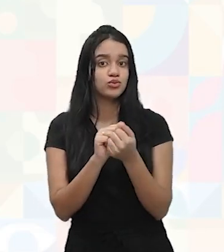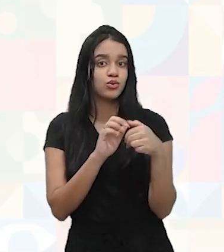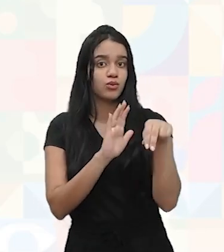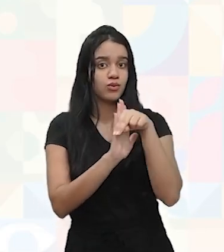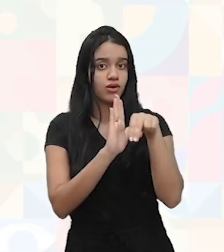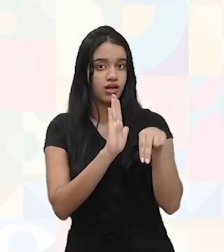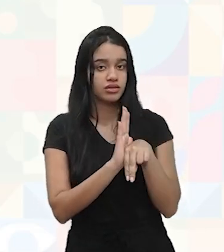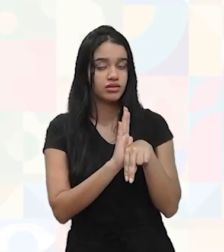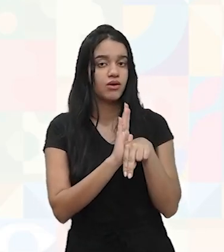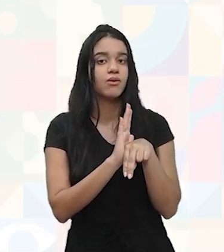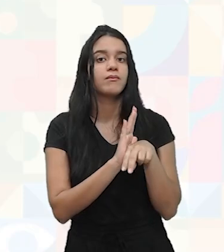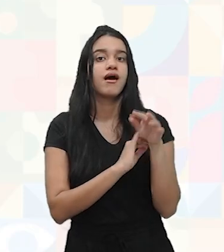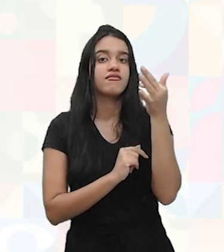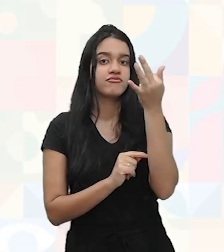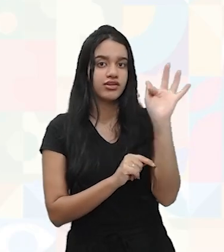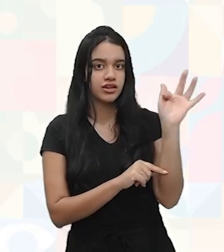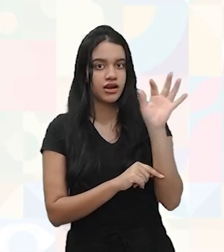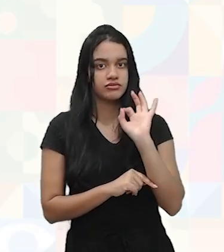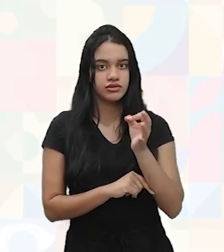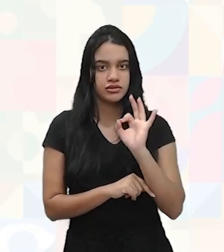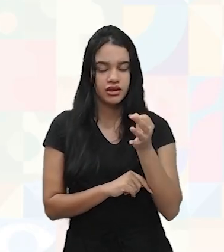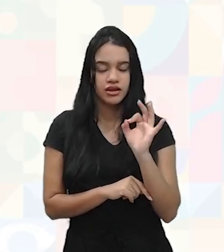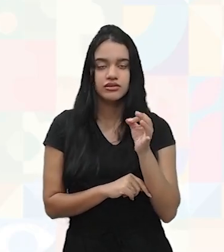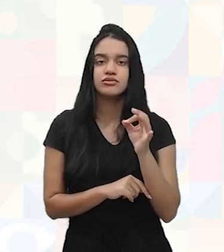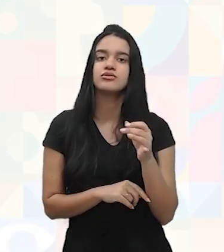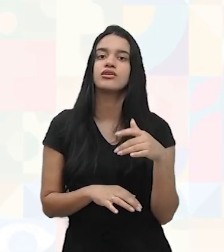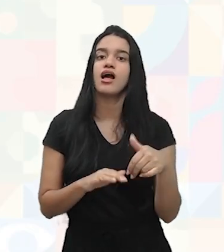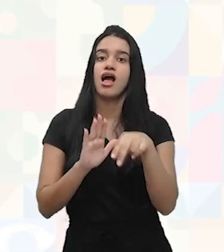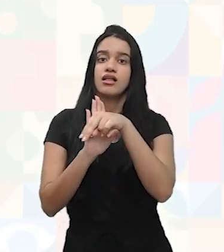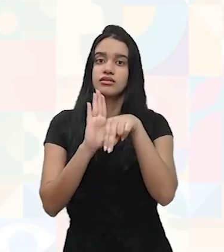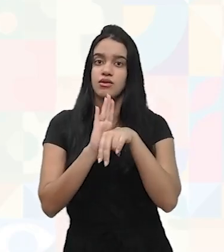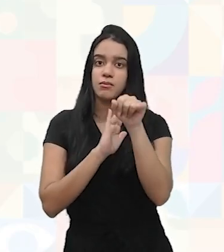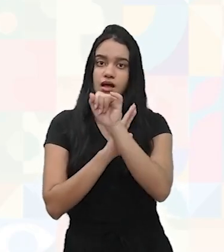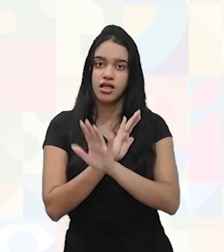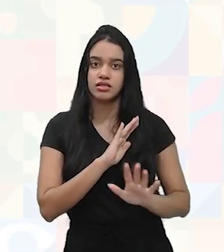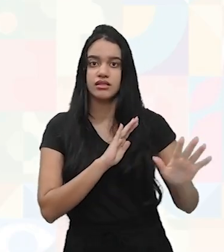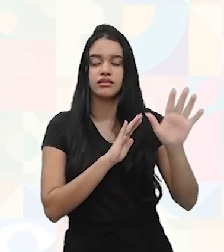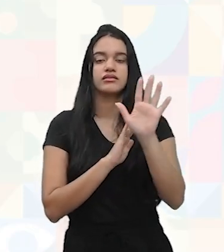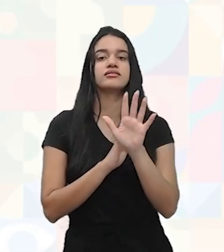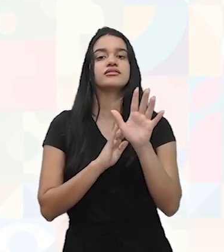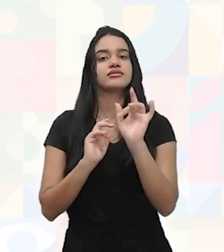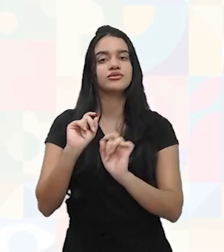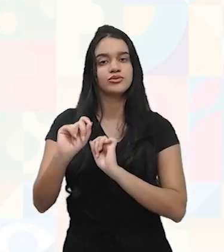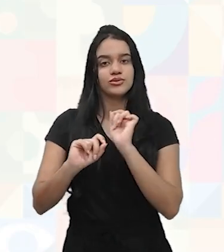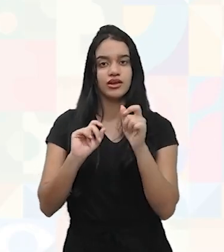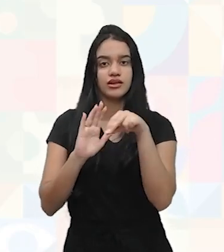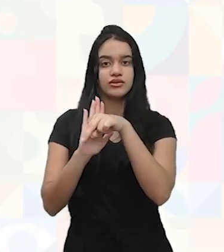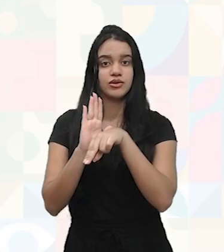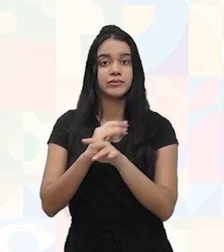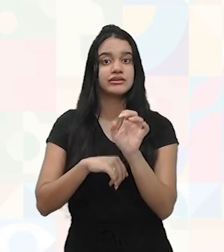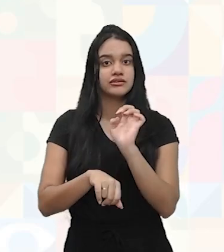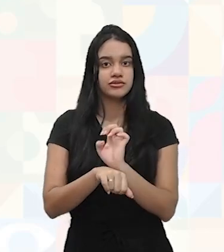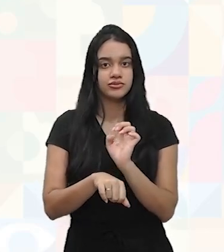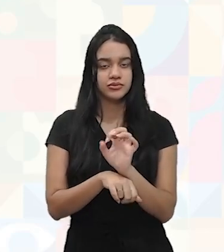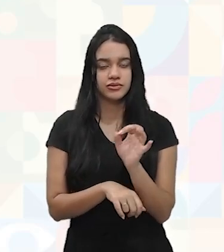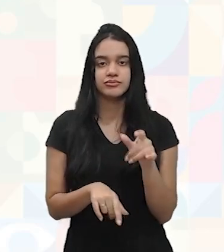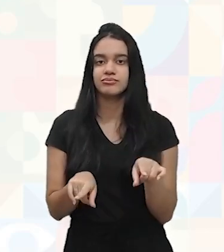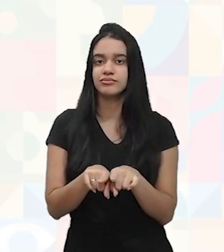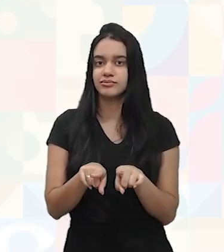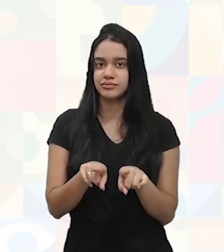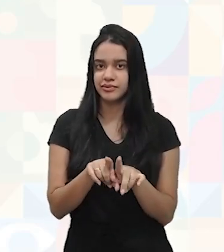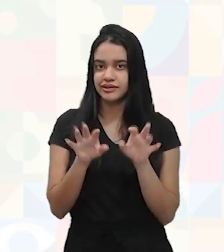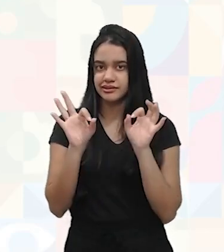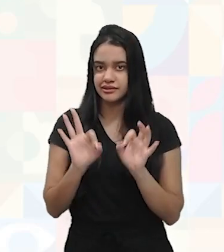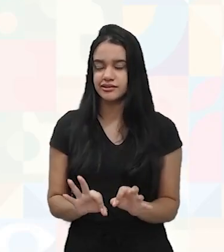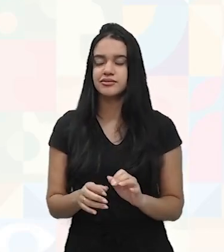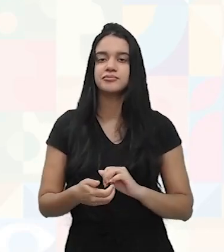norma federal, tá? A norma nacional, a gente também tem que levar em consideração a norma estadual, tá certo?